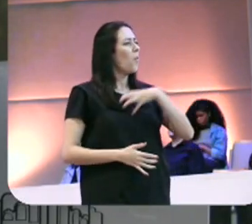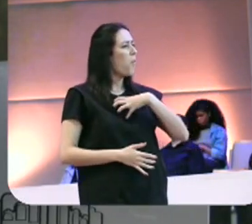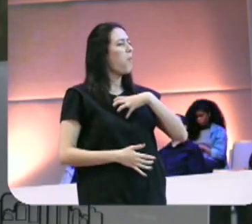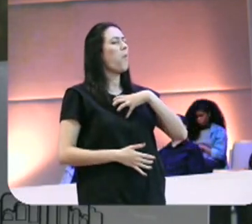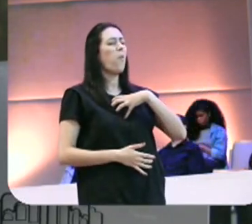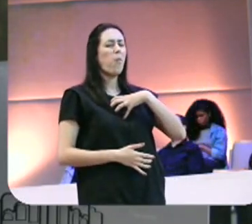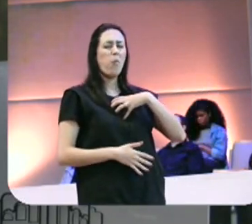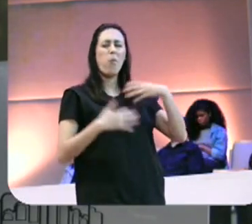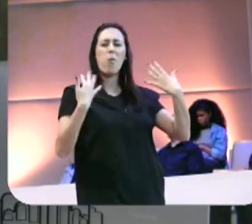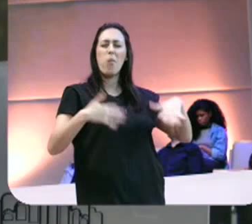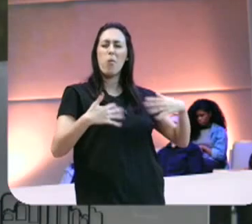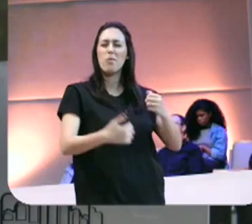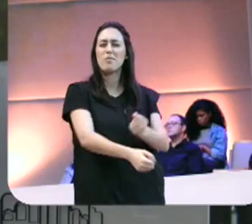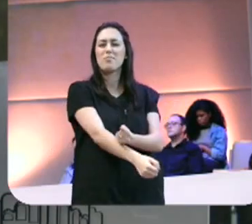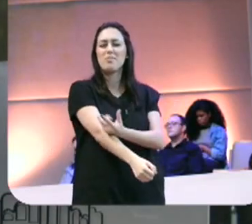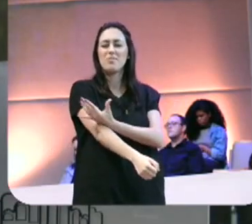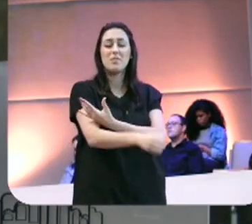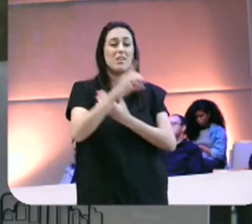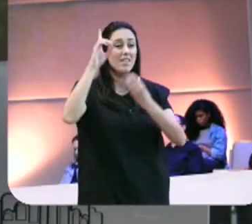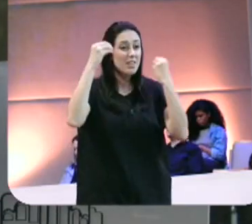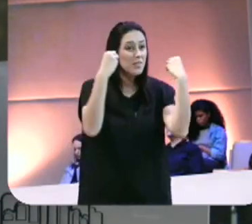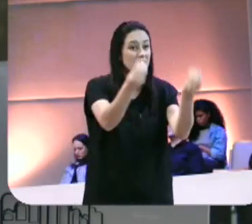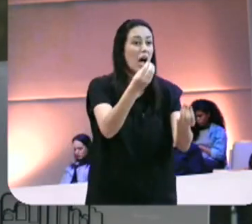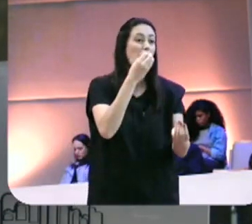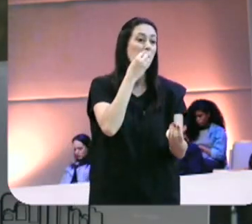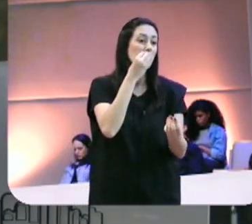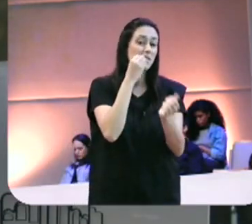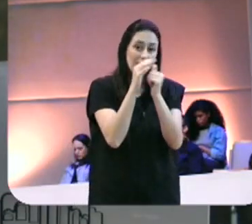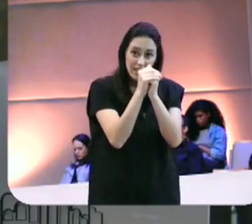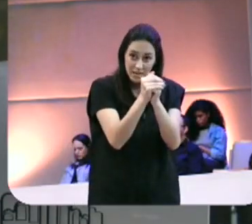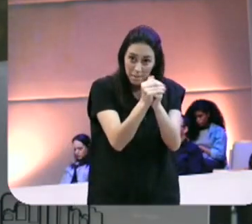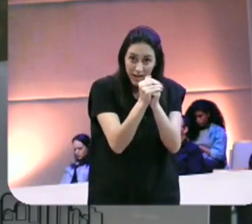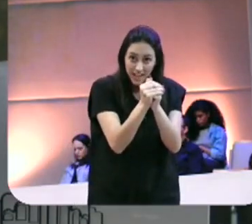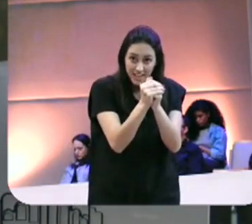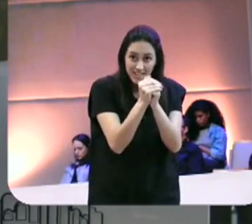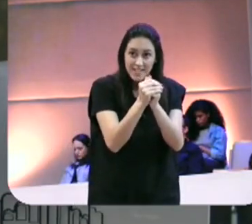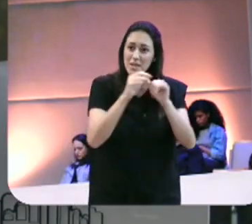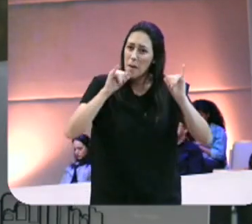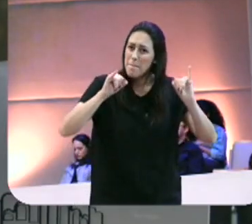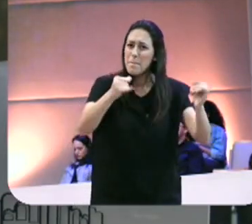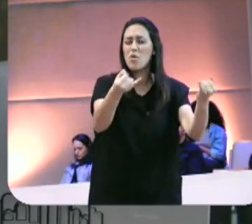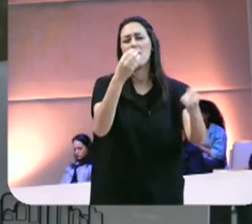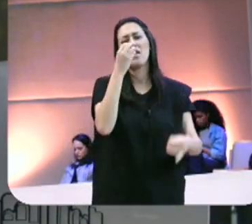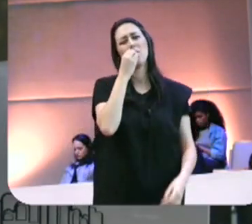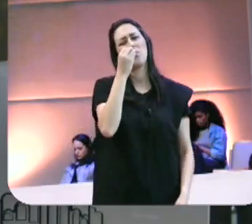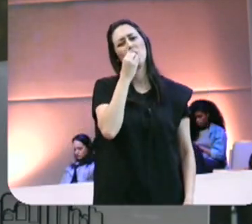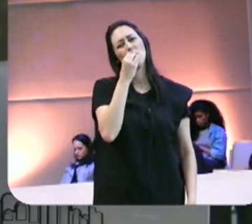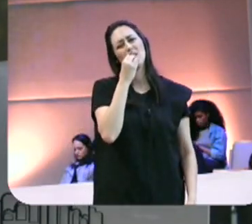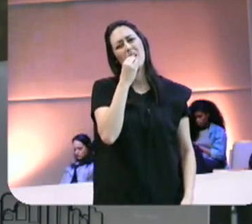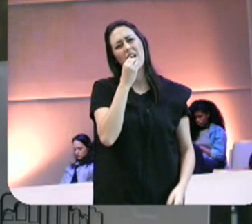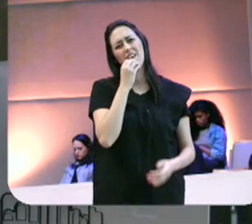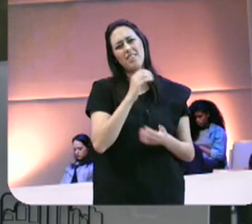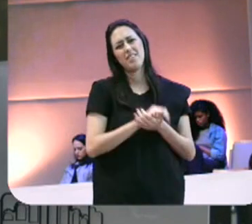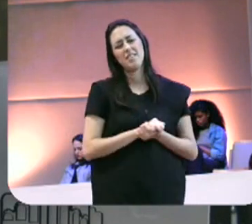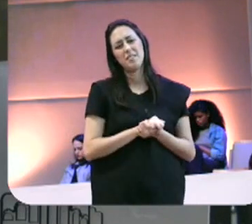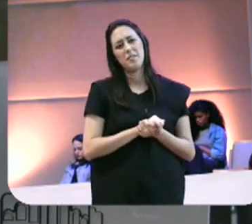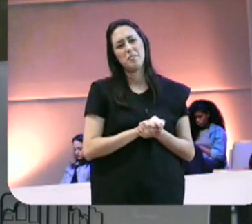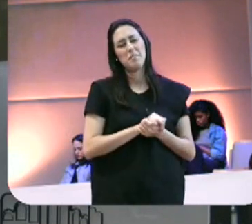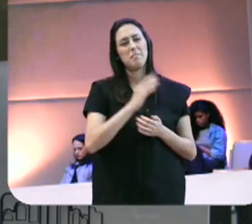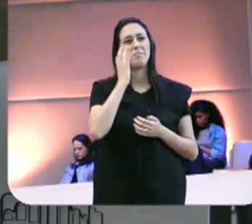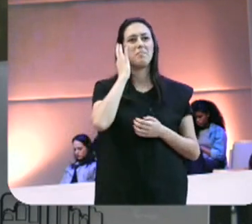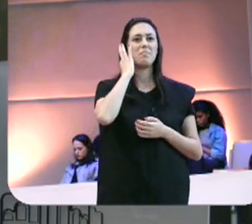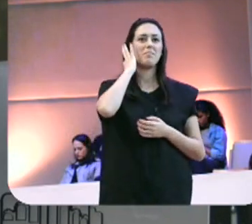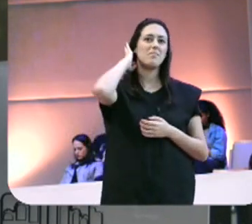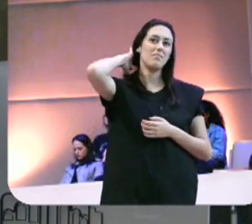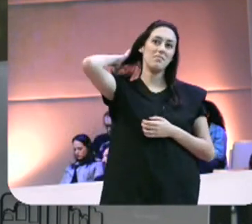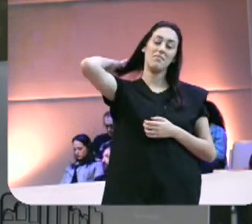sua língua. Deus vai te dar essa oportunidade essa semana, amém? E você precisa estar pronto para responder. Eu gosto, às vezes, quando eu